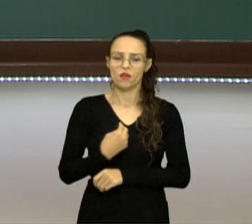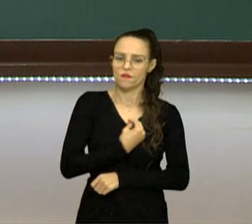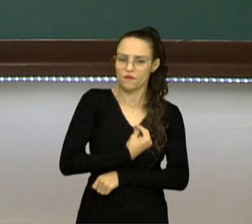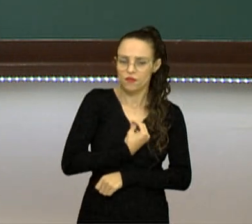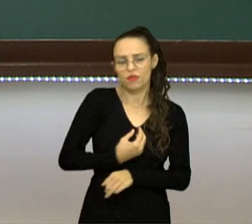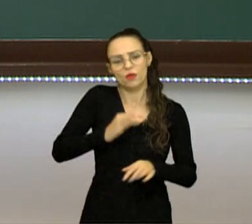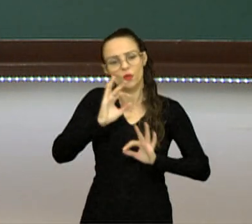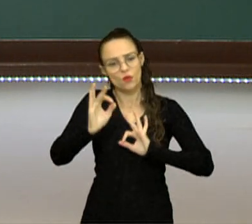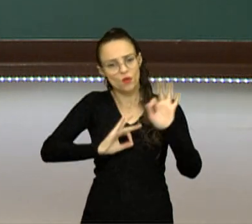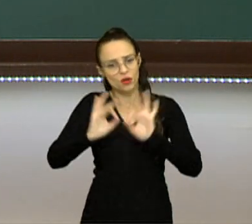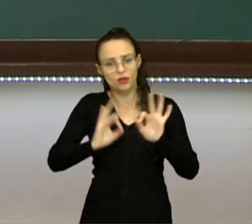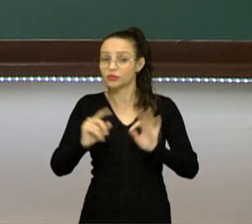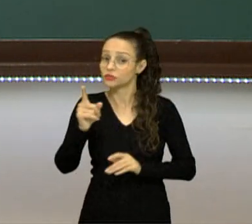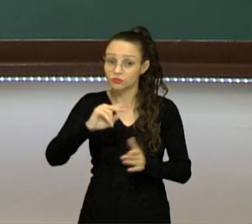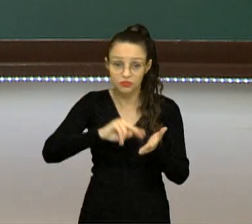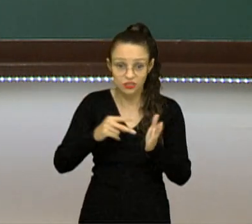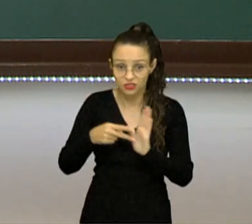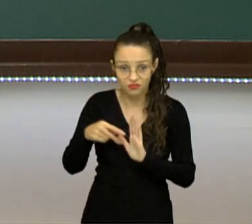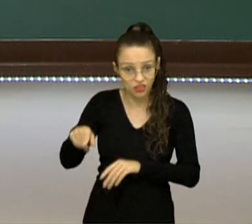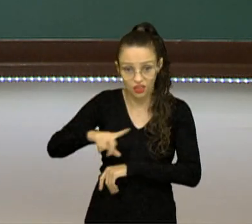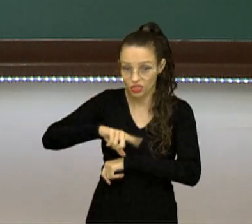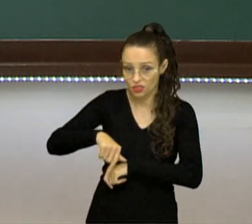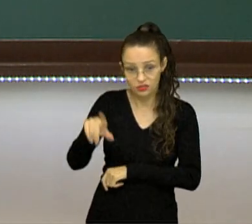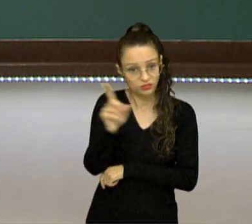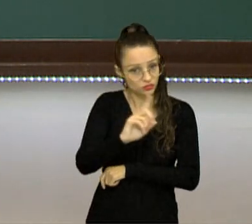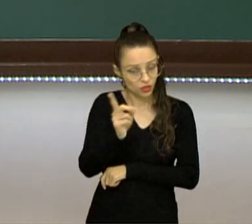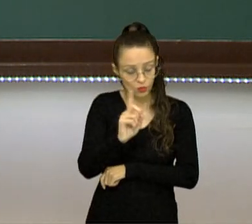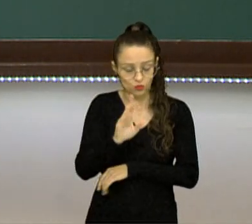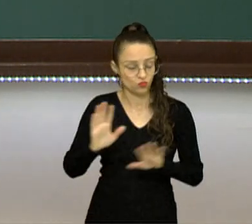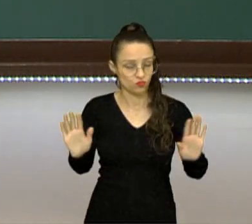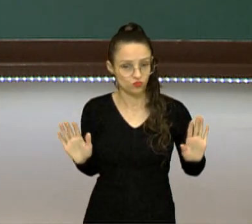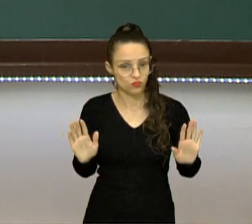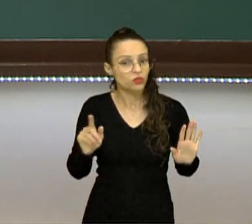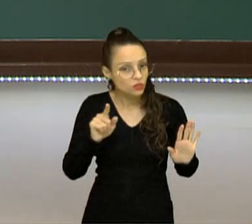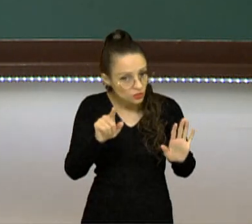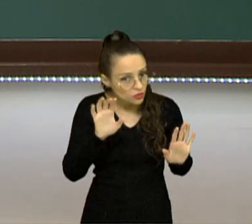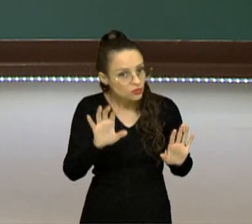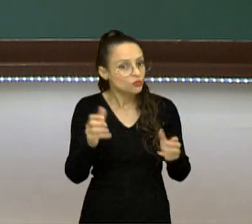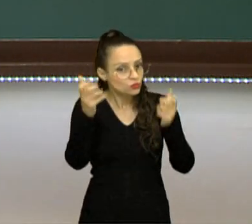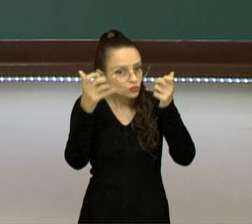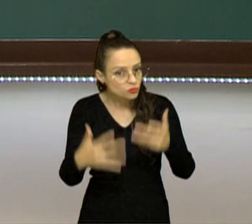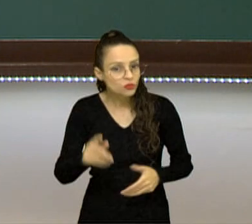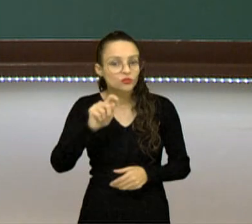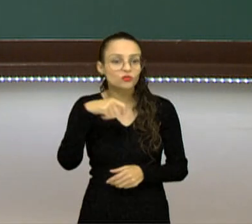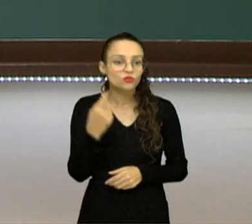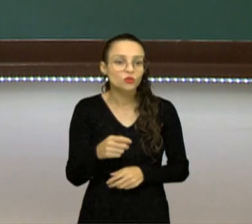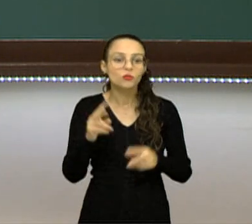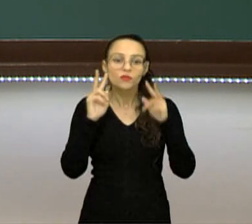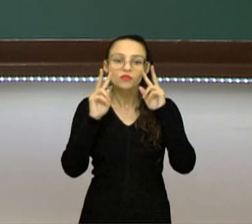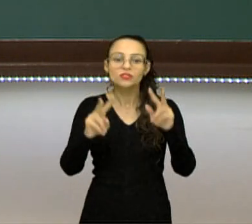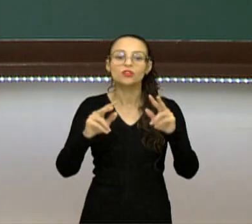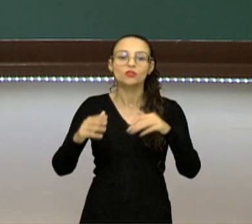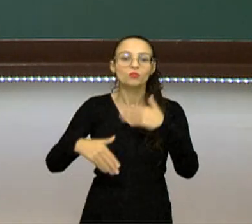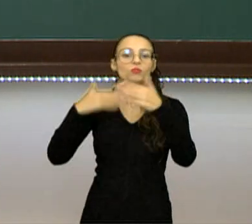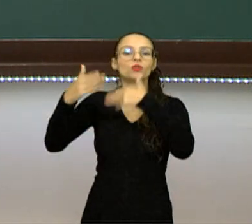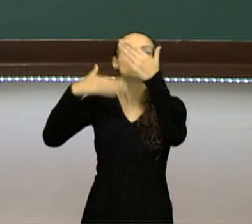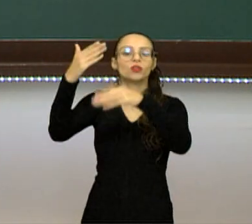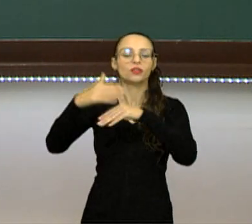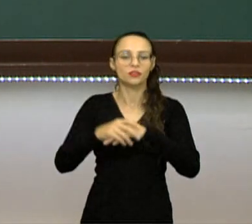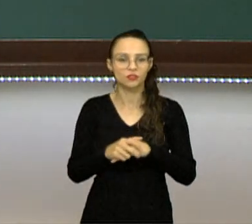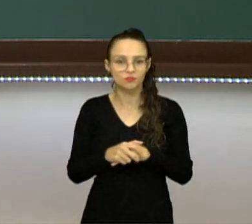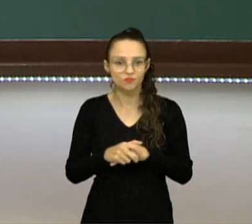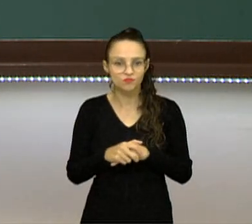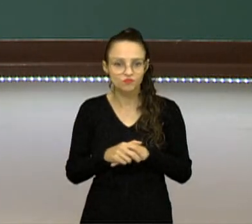de se organizar, não quer dizer que eles eram atrasados culturalmente. É isso que eu estou falando, sobre essa visão de progresso. Como se todos tinham